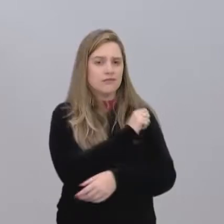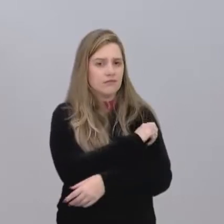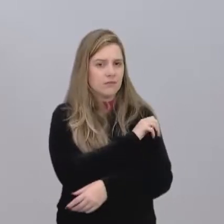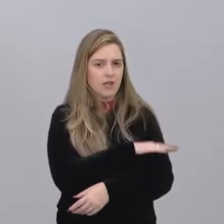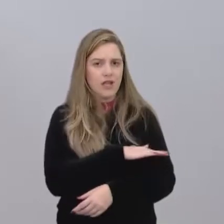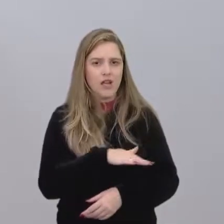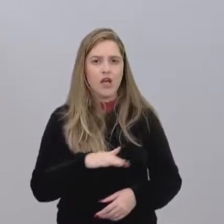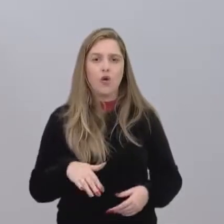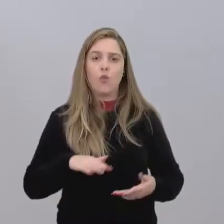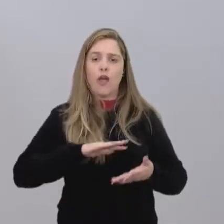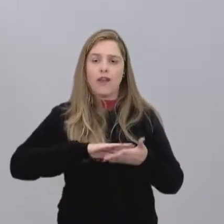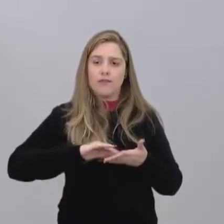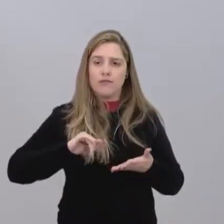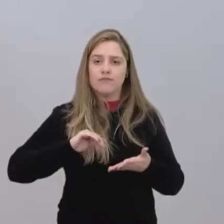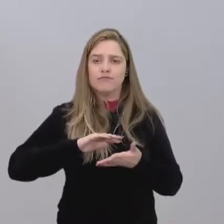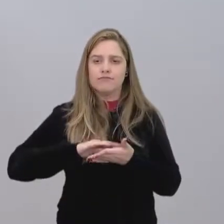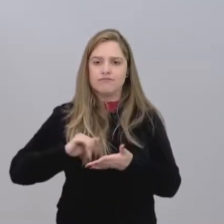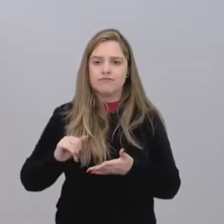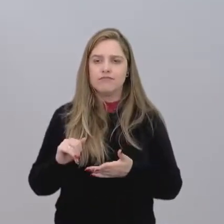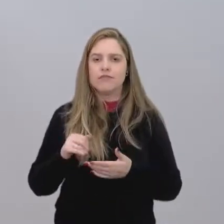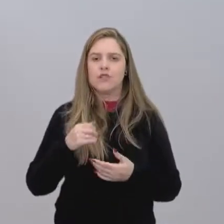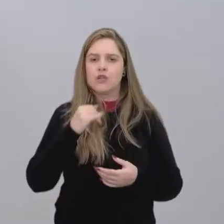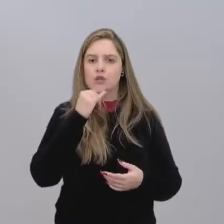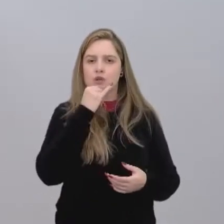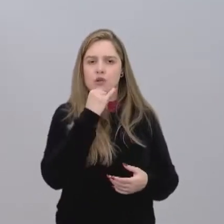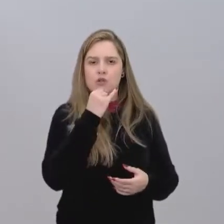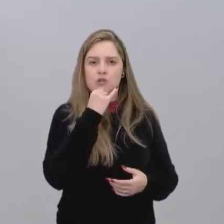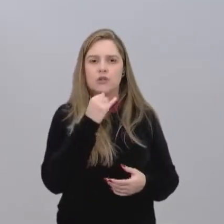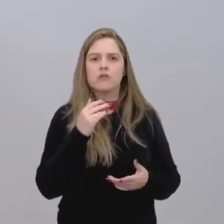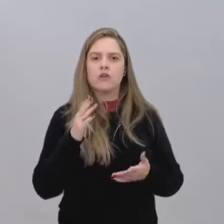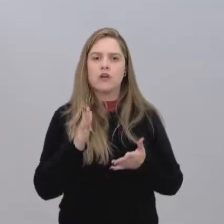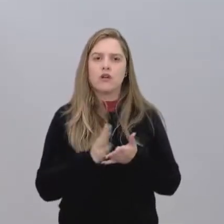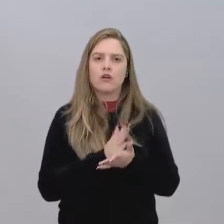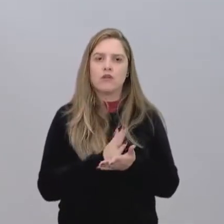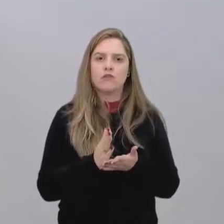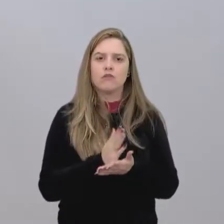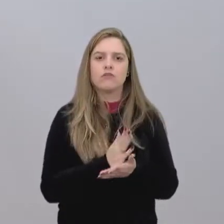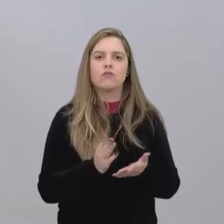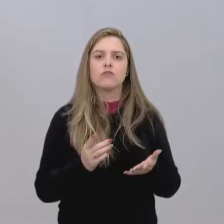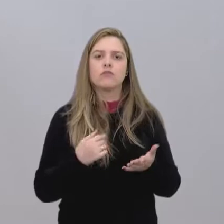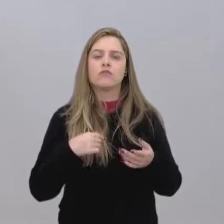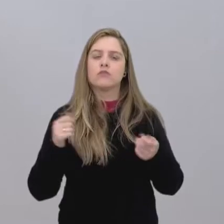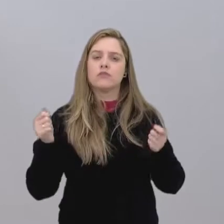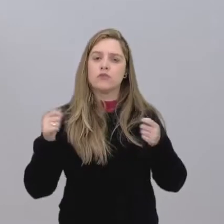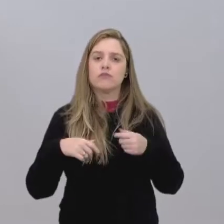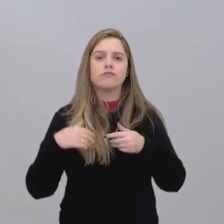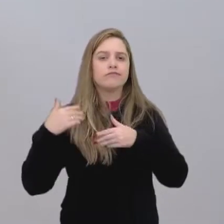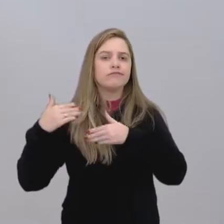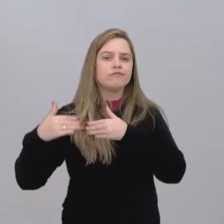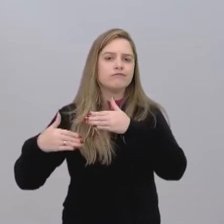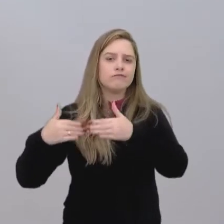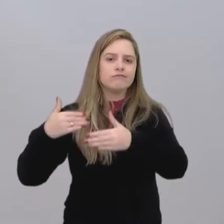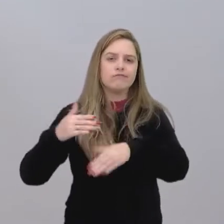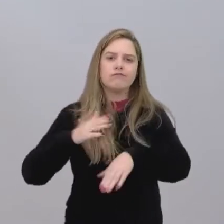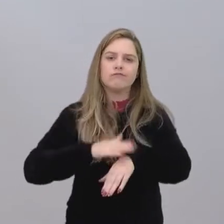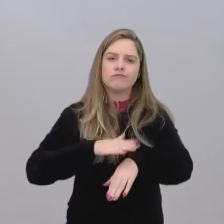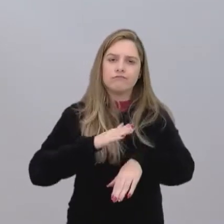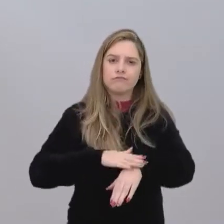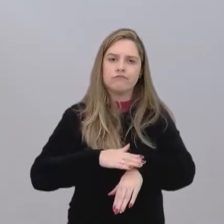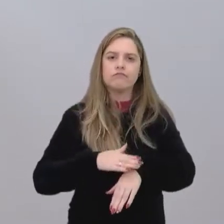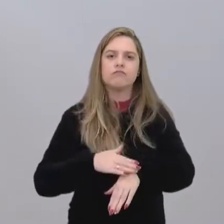Com a eliminação, por exemplo, de indivíduos adultos, já não se tem, por exemplo, a época aí, né,